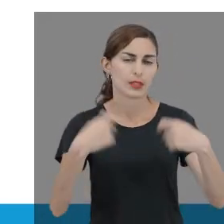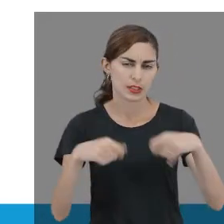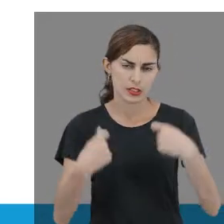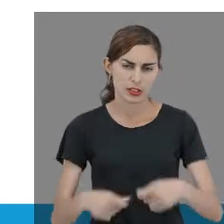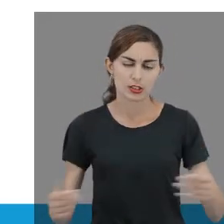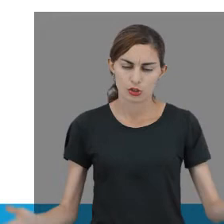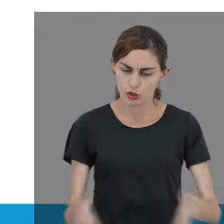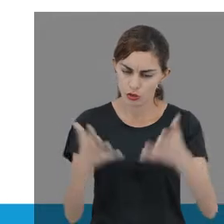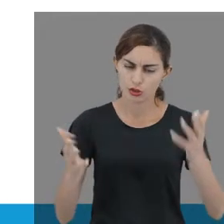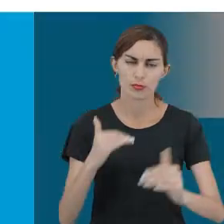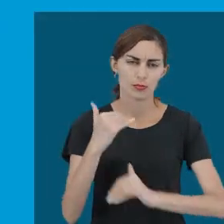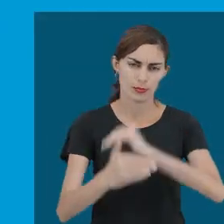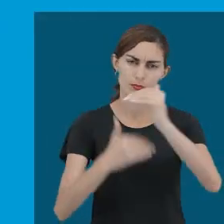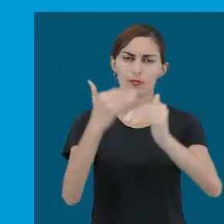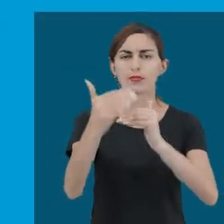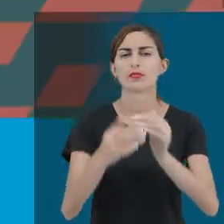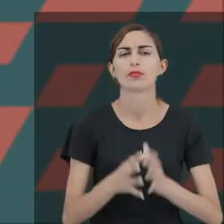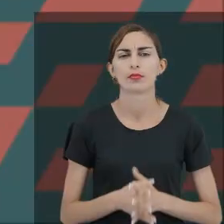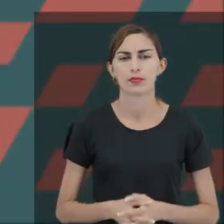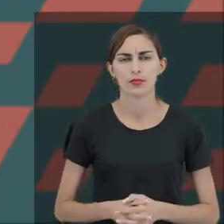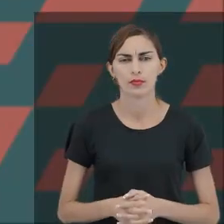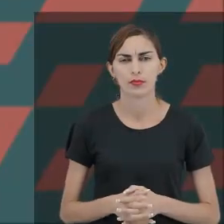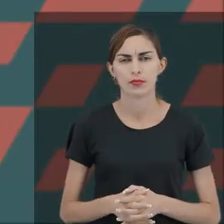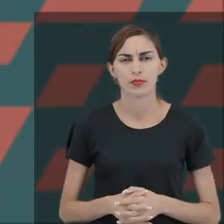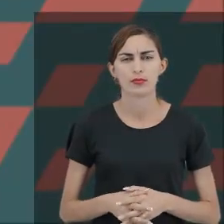para seu estímulo e seu desenvolvimento.